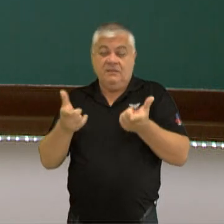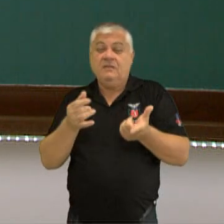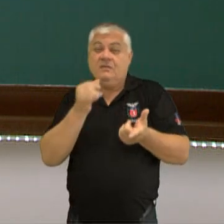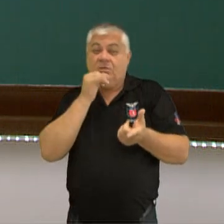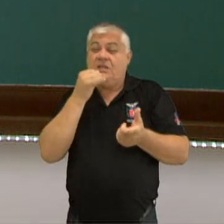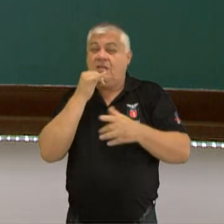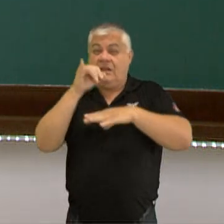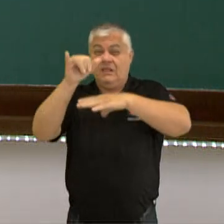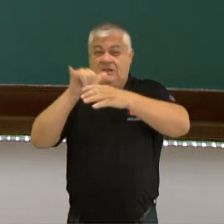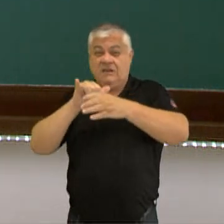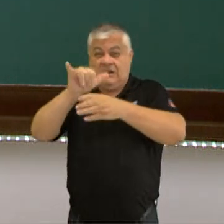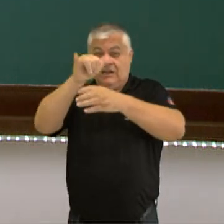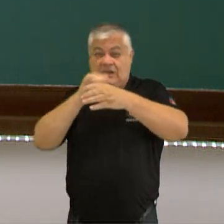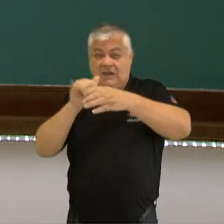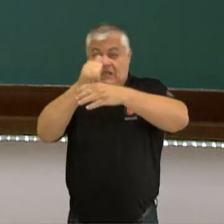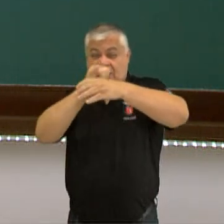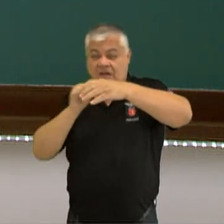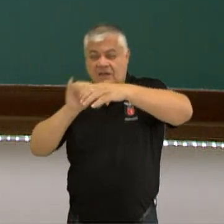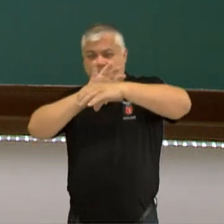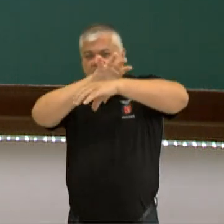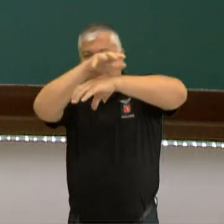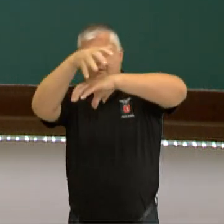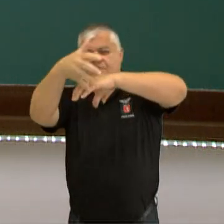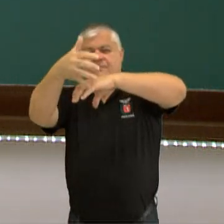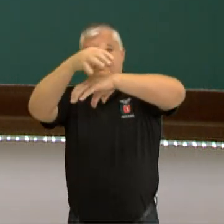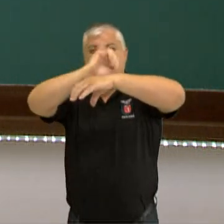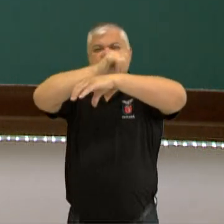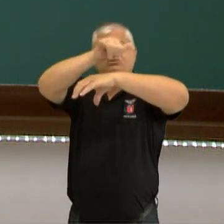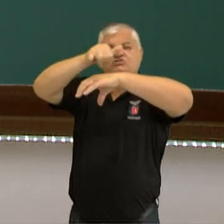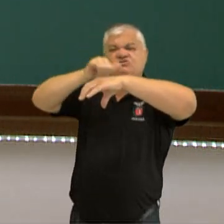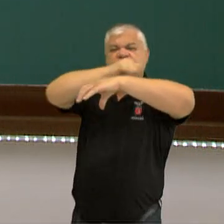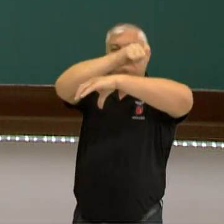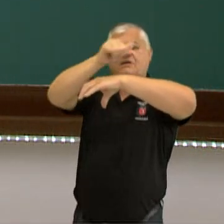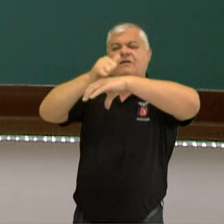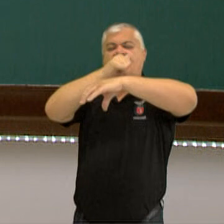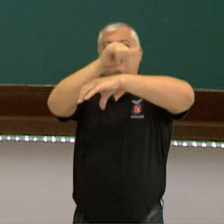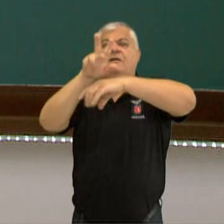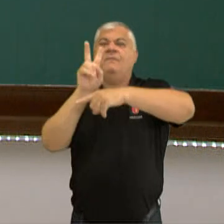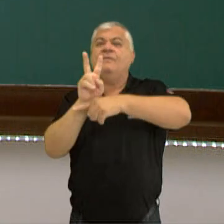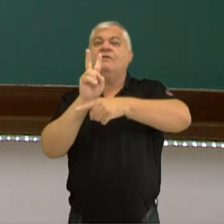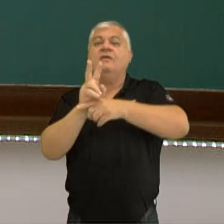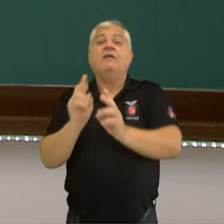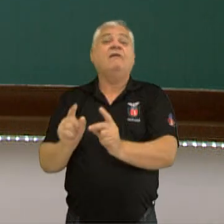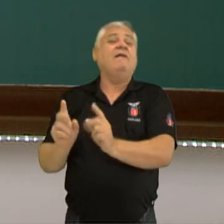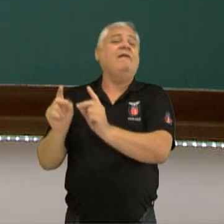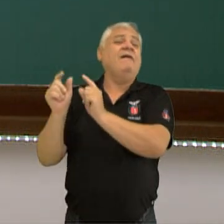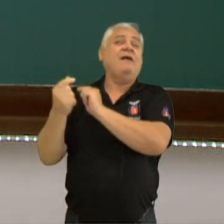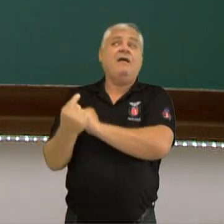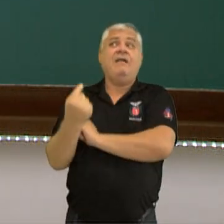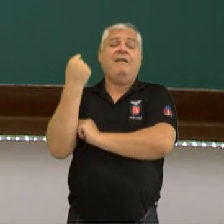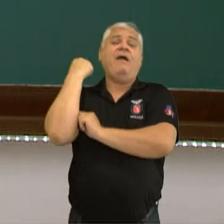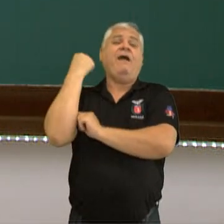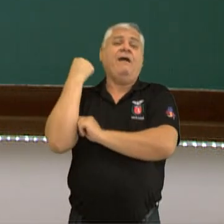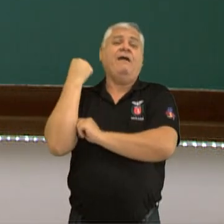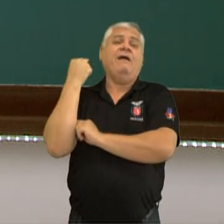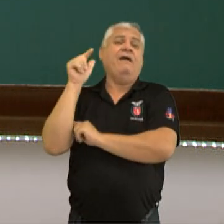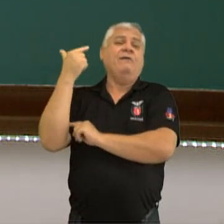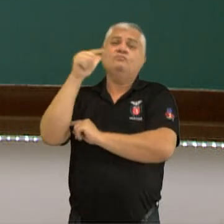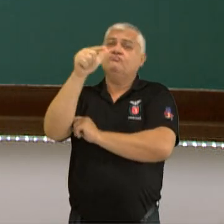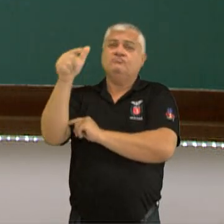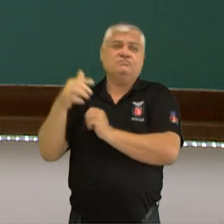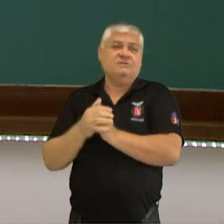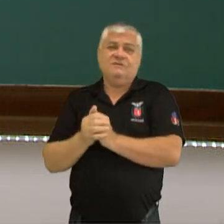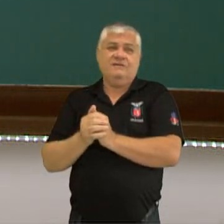descargas elétricas. Se atualmente nos protege, há bilhões e bilhões de anos atrás que não existia essa camada, o